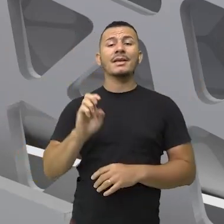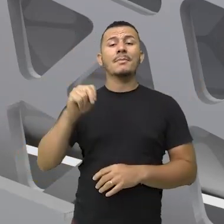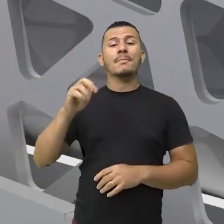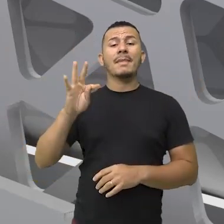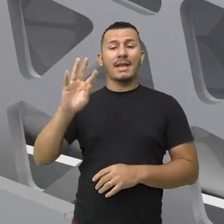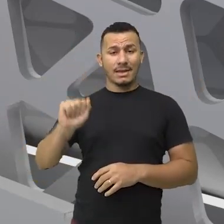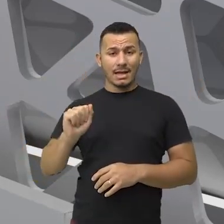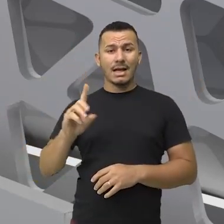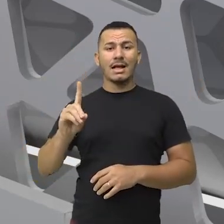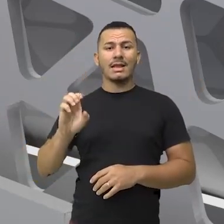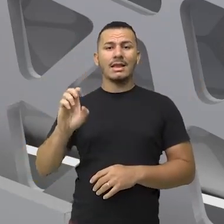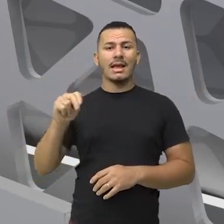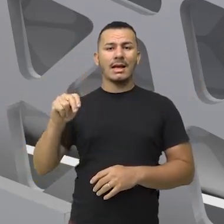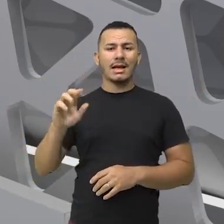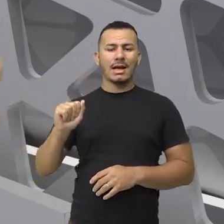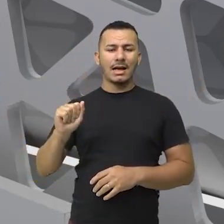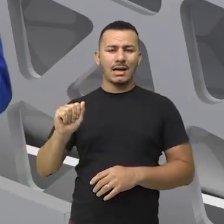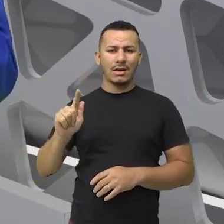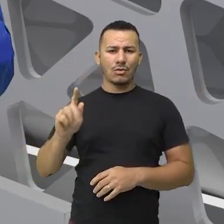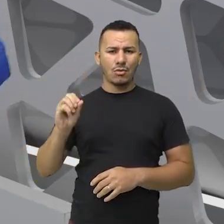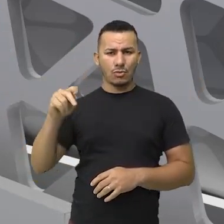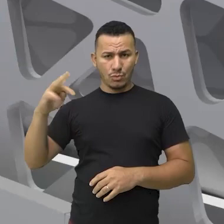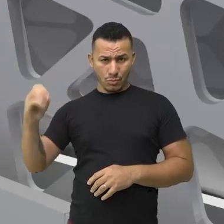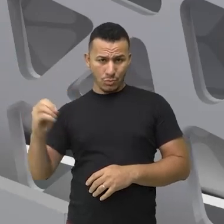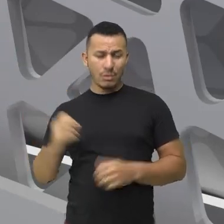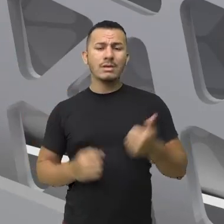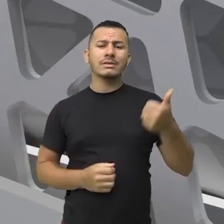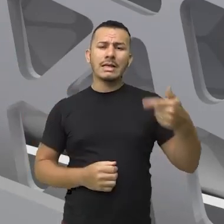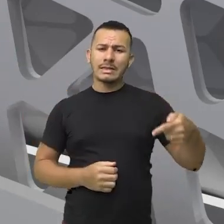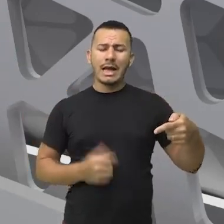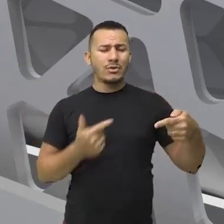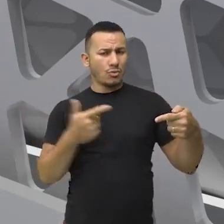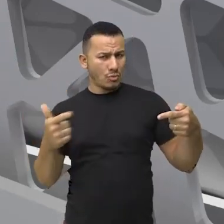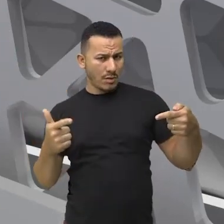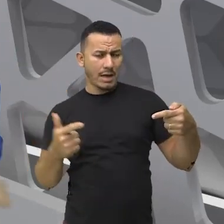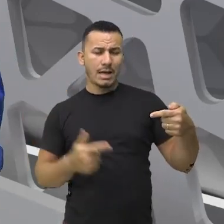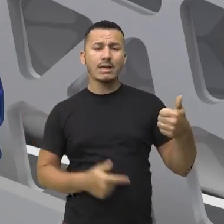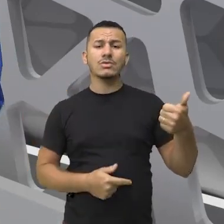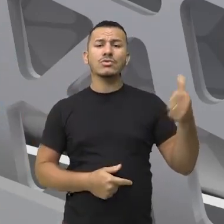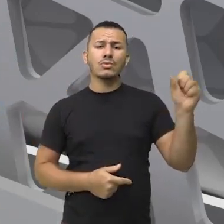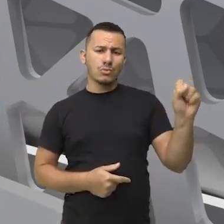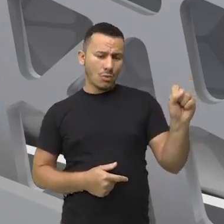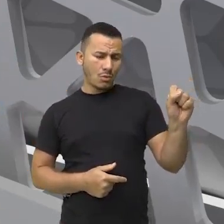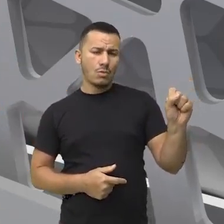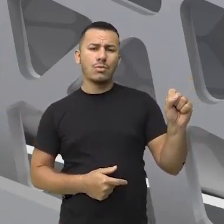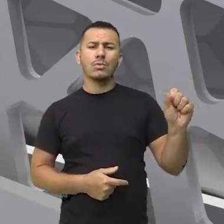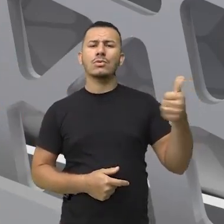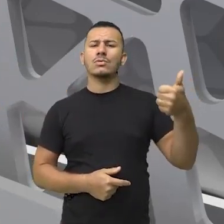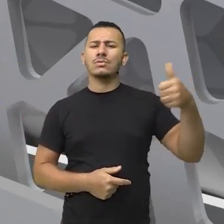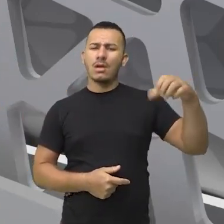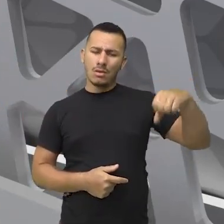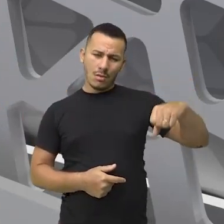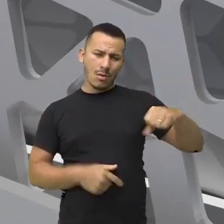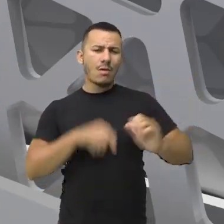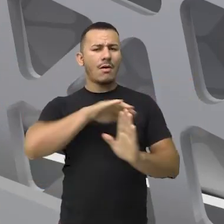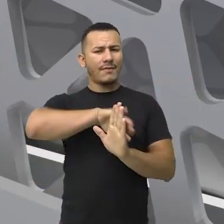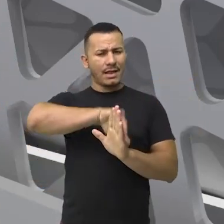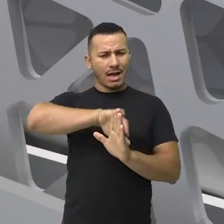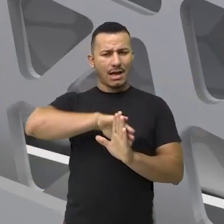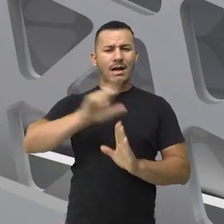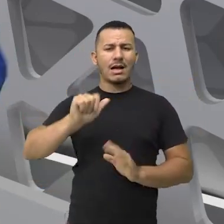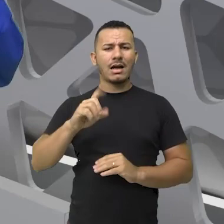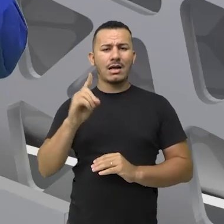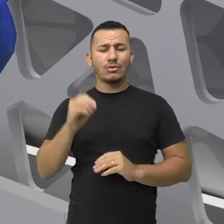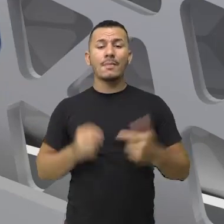O 16 é 16 lados, o 17 é 17 lados, o 18 é 18 lados, o 19 é 19 lados, o